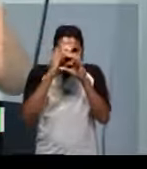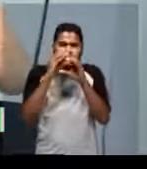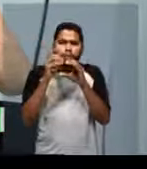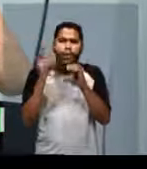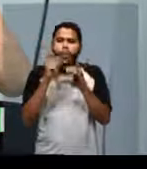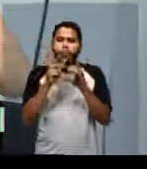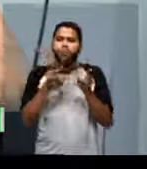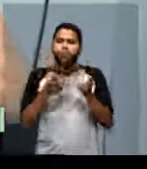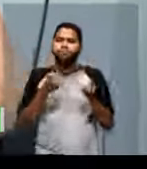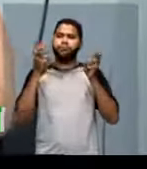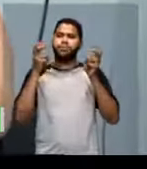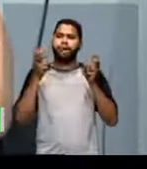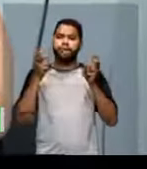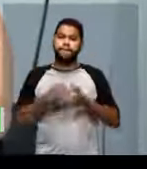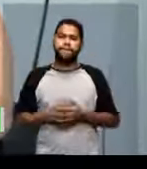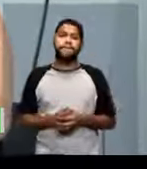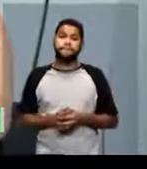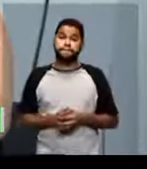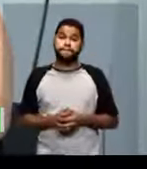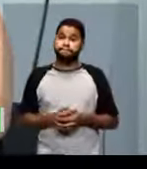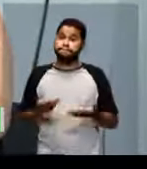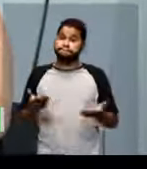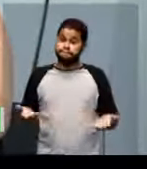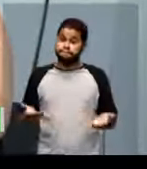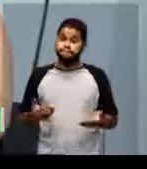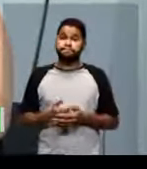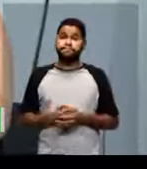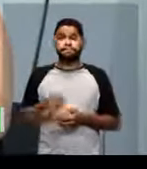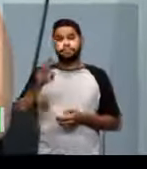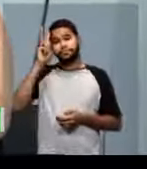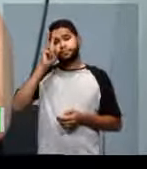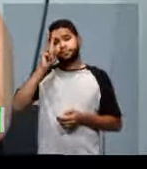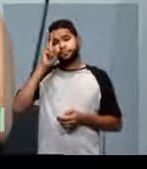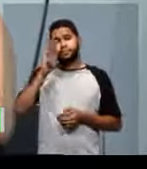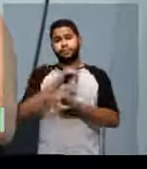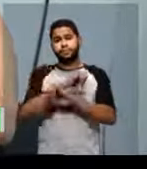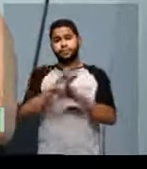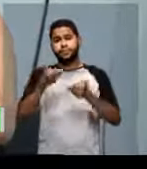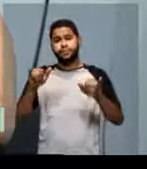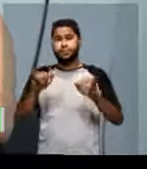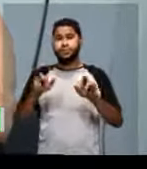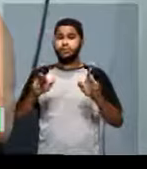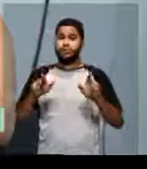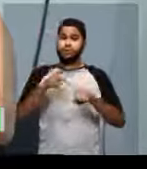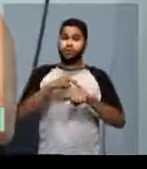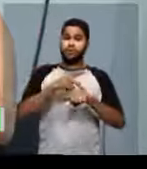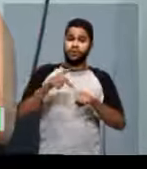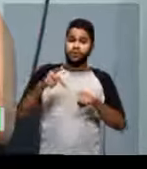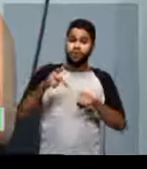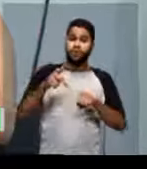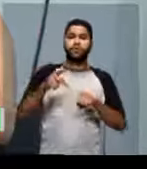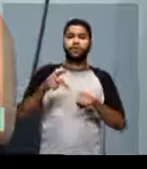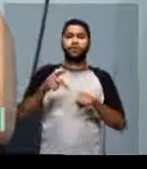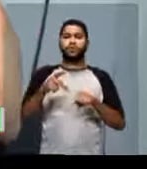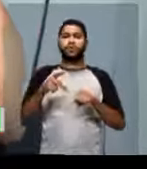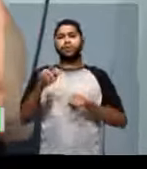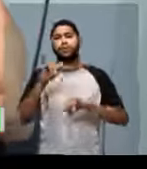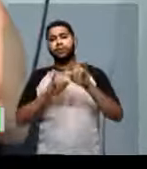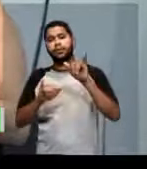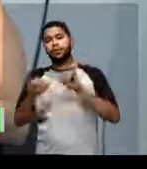unidade estrutural, né? Então, lembrando aí, que eu até falei com vocês que tem uma diferença de água pura biologicamente para